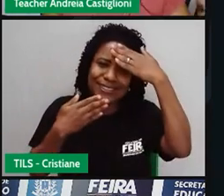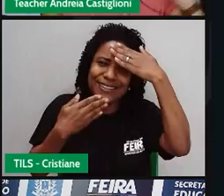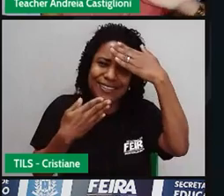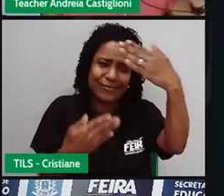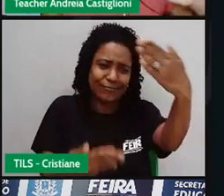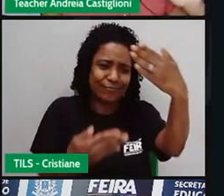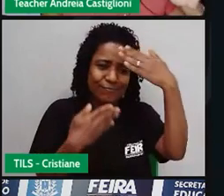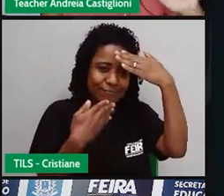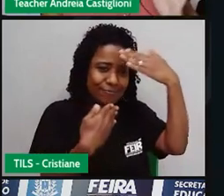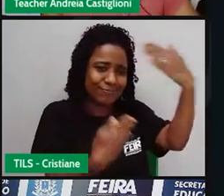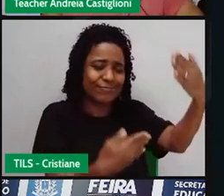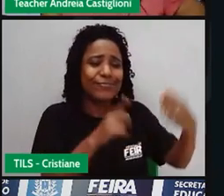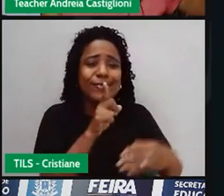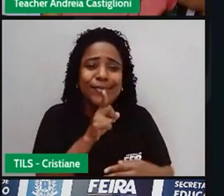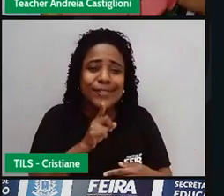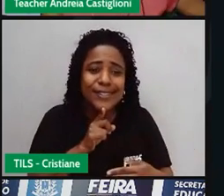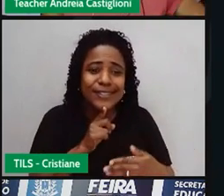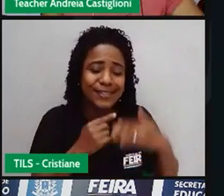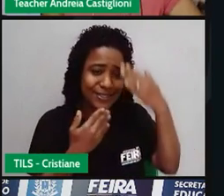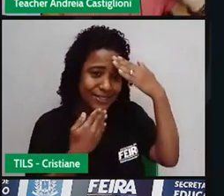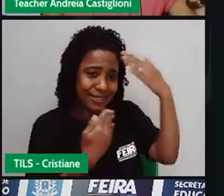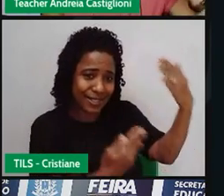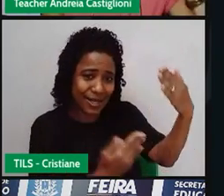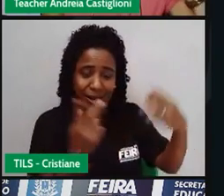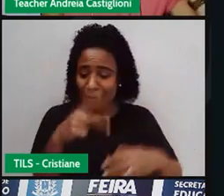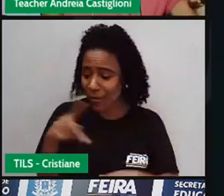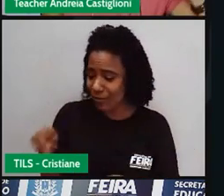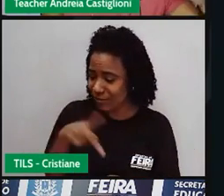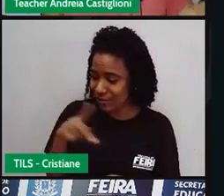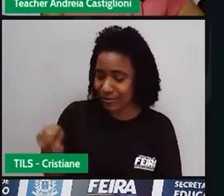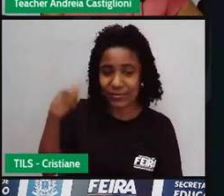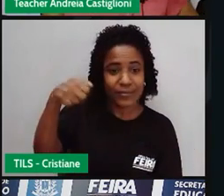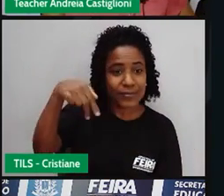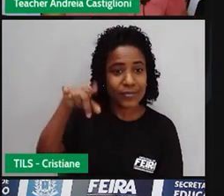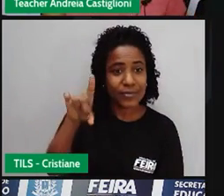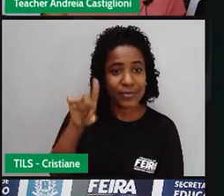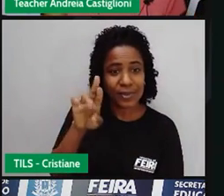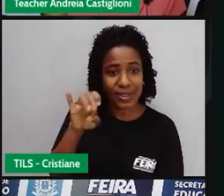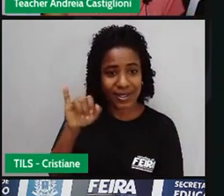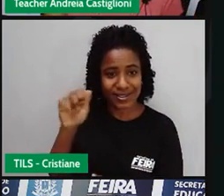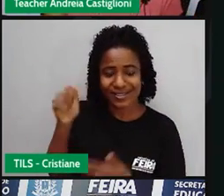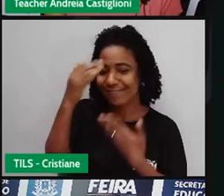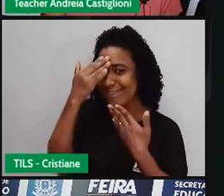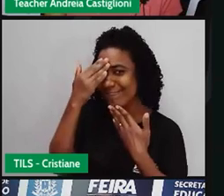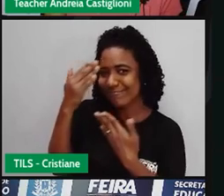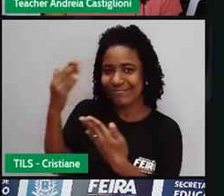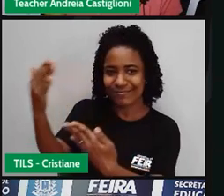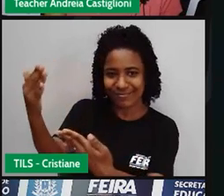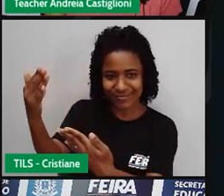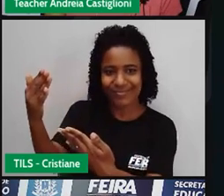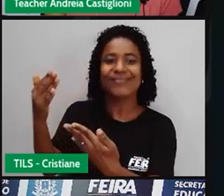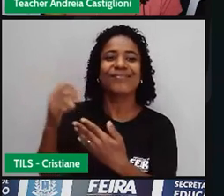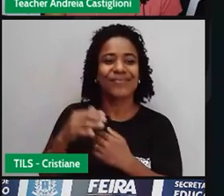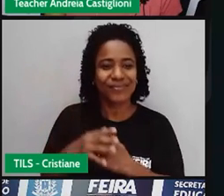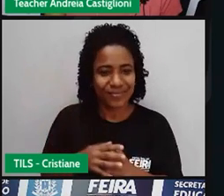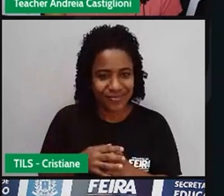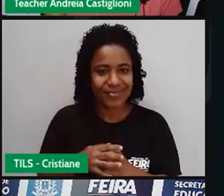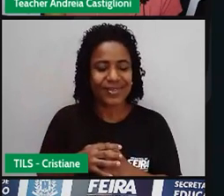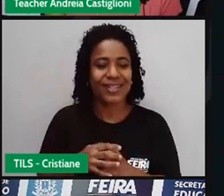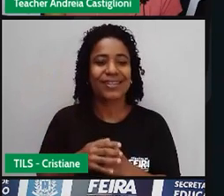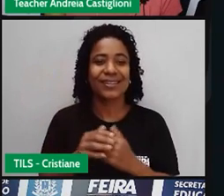agradecimento atriz a titia Andreia cianet cresce